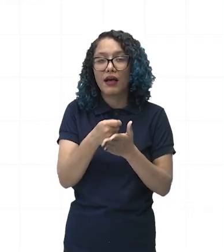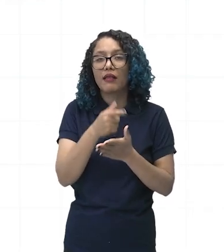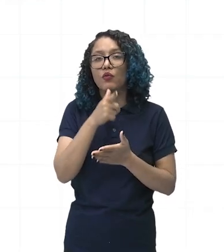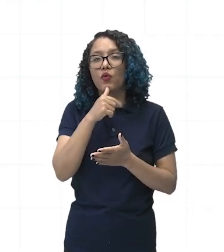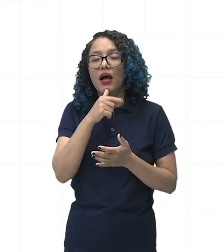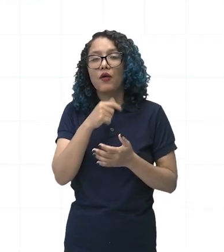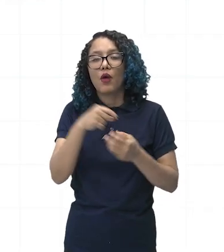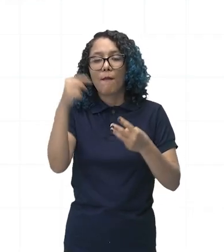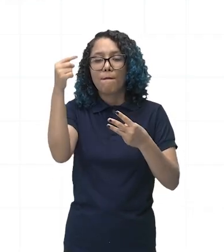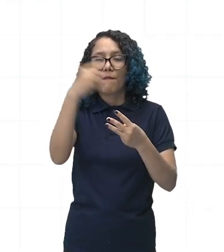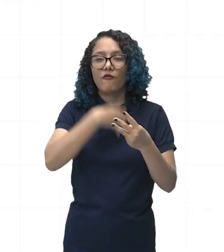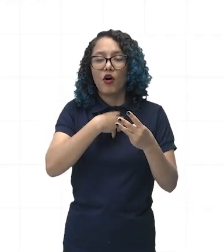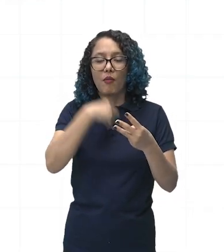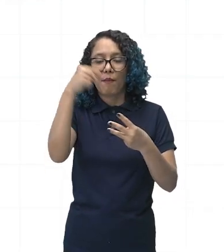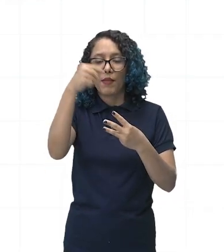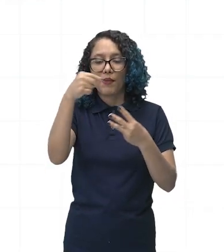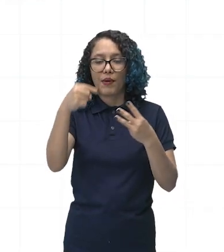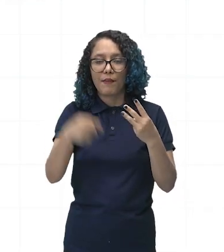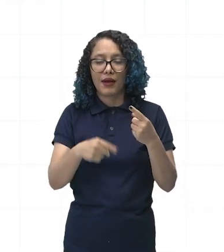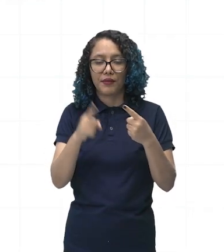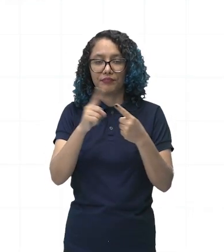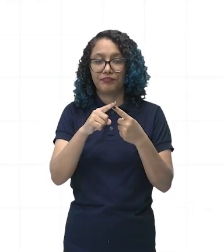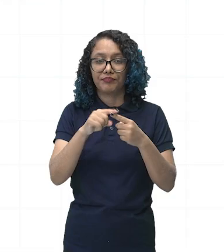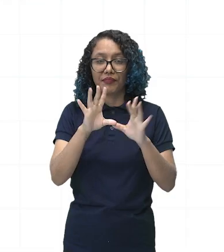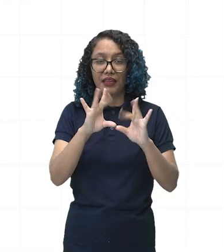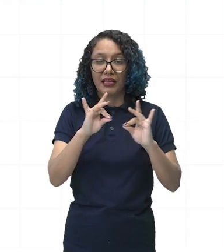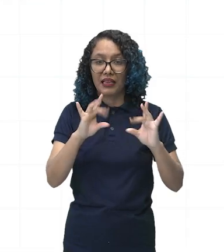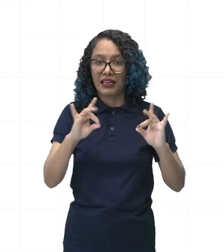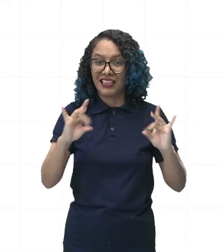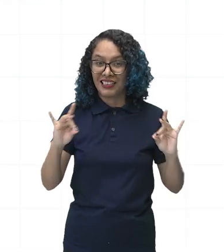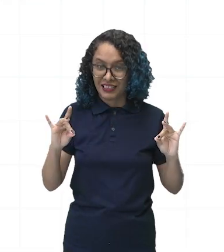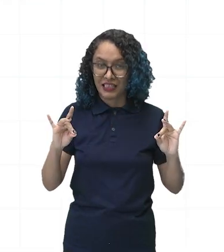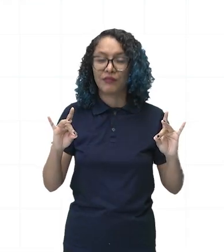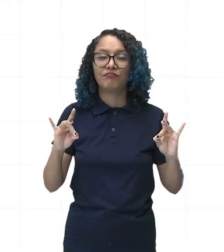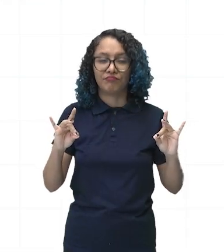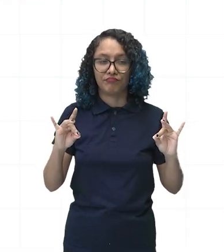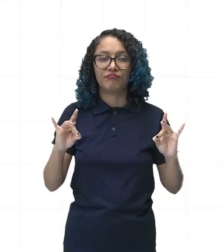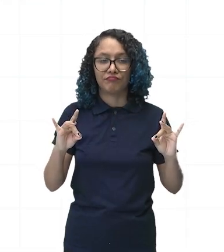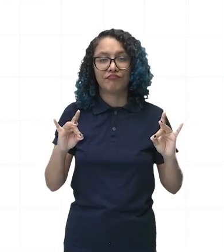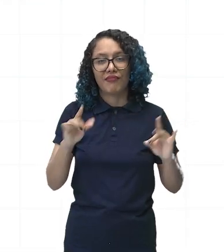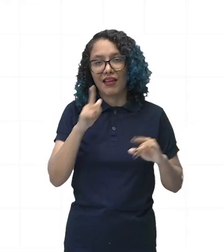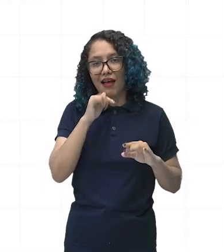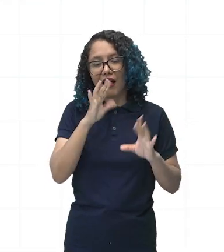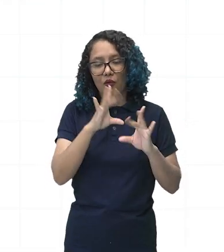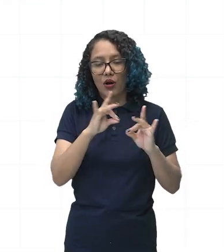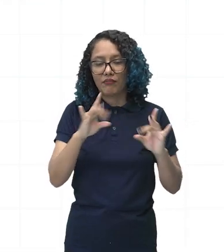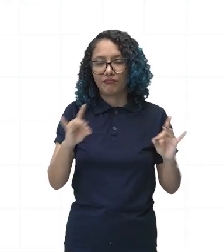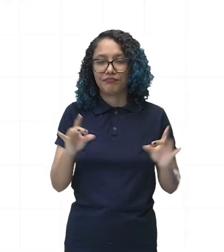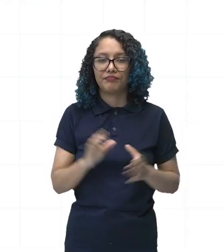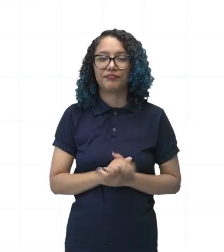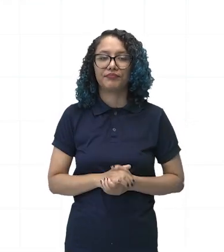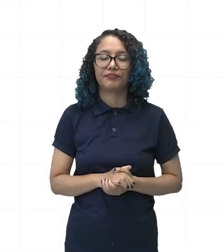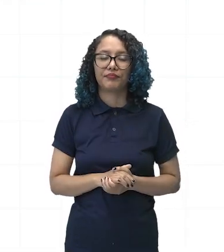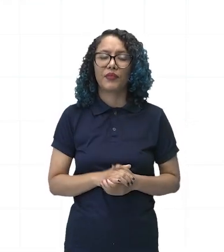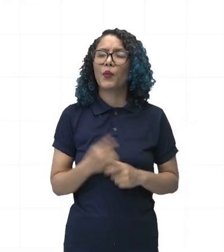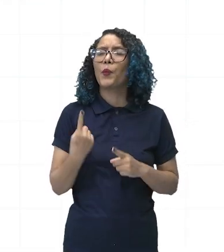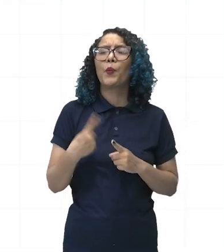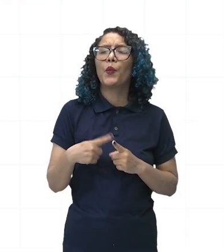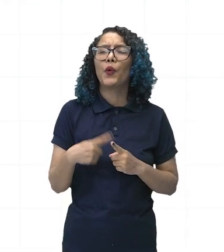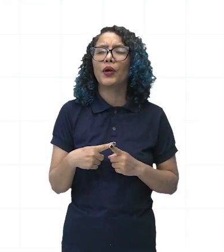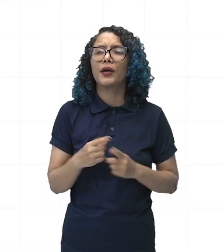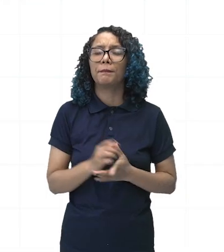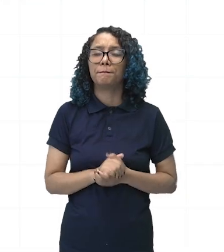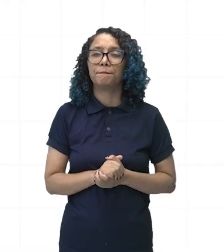estados, que é o estado líquido, né? Água líquida, ou seja, a água, porque nesse estado ela